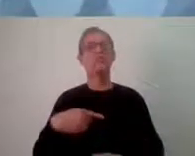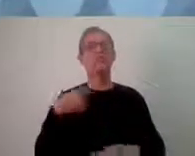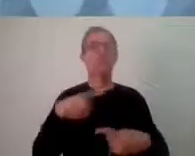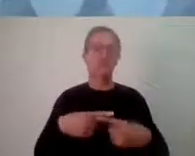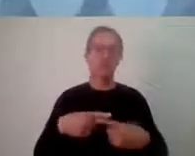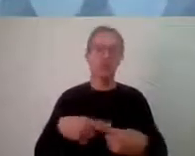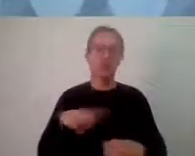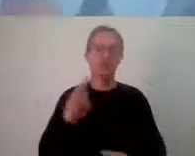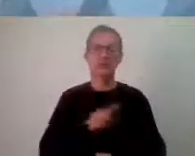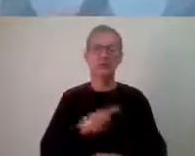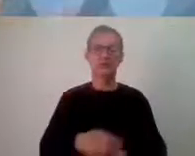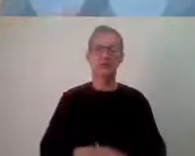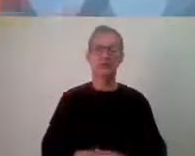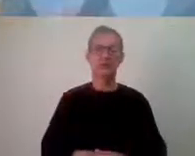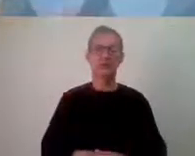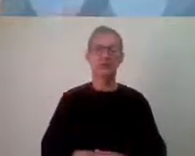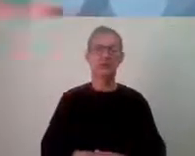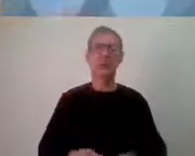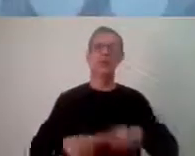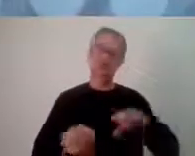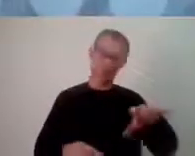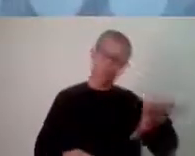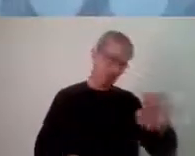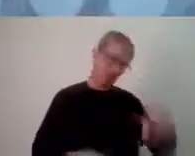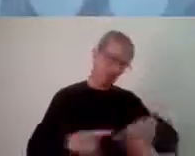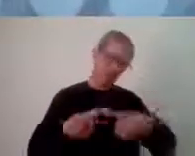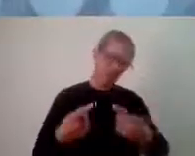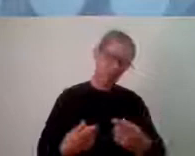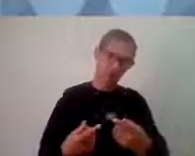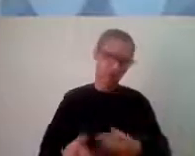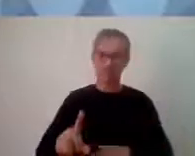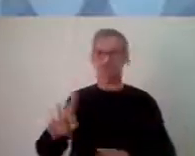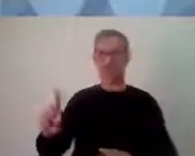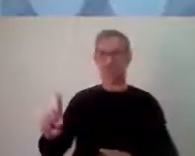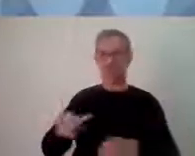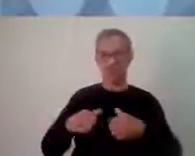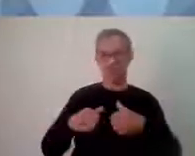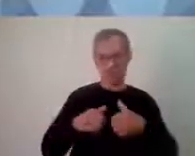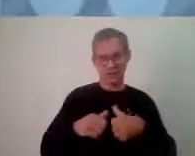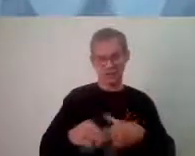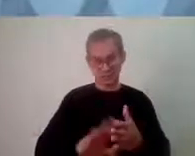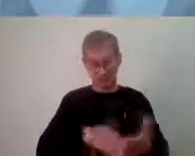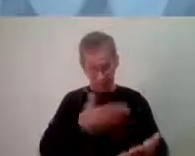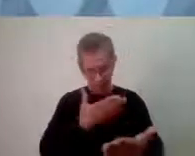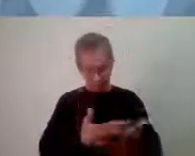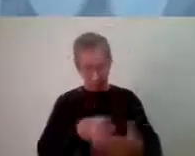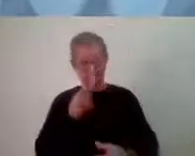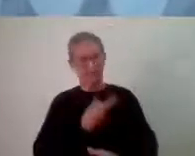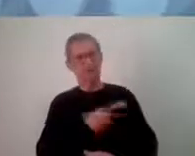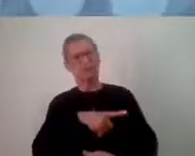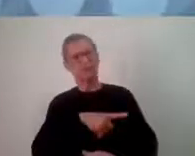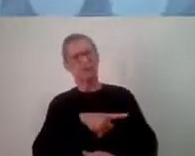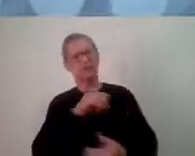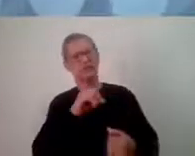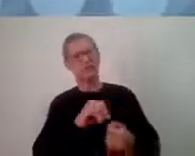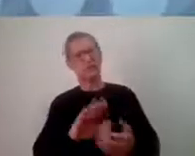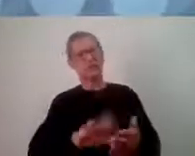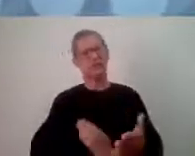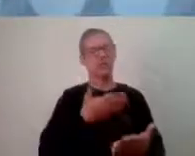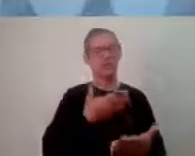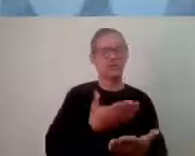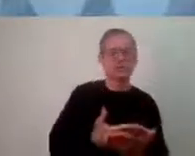quer dizer que a gente está andando, move-se para a esquerda, né? Ao invés de ir para a direita. É essa a única interpretação. E aí a gente faz uma